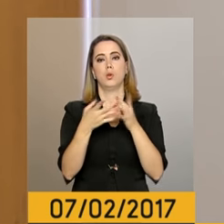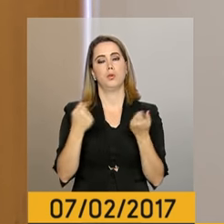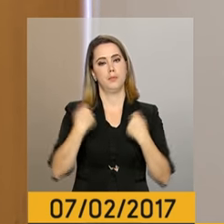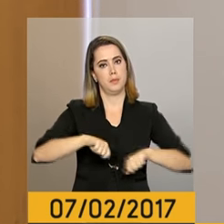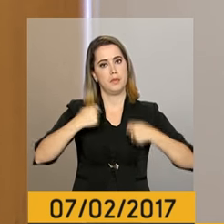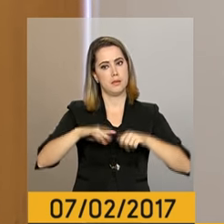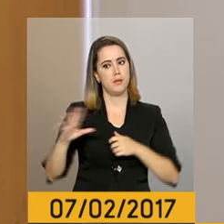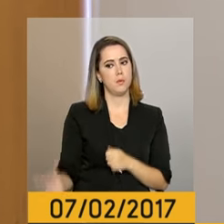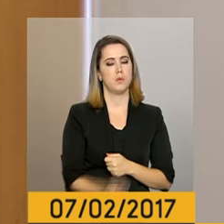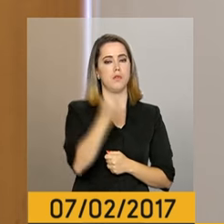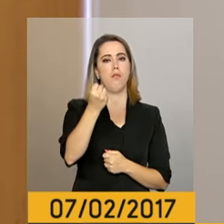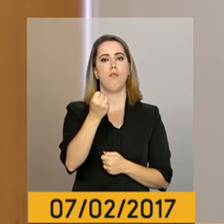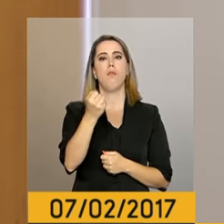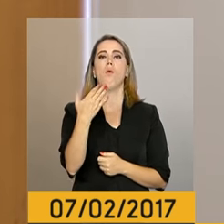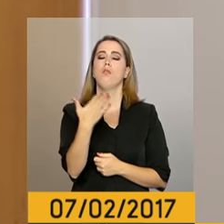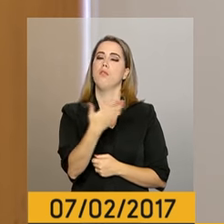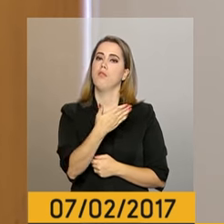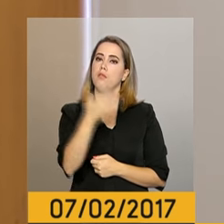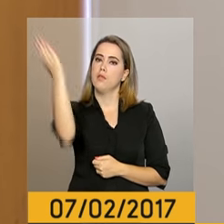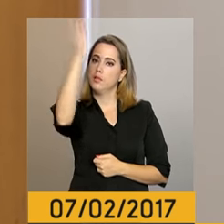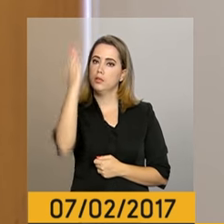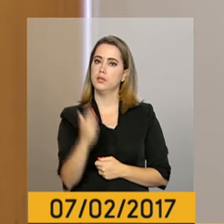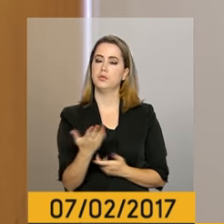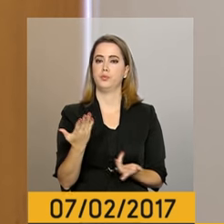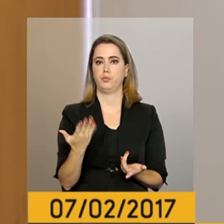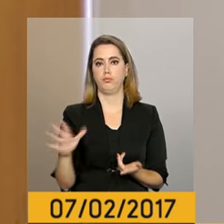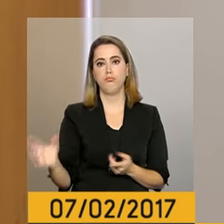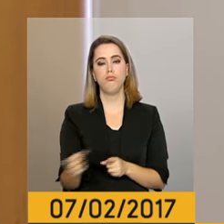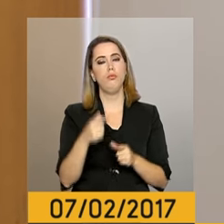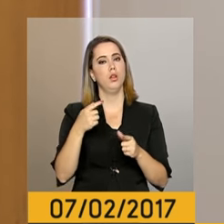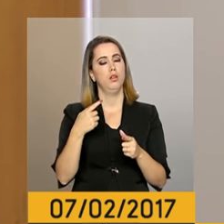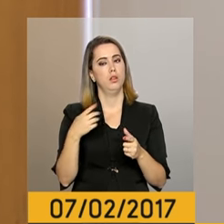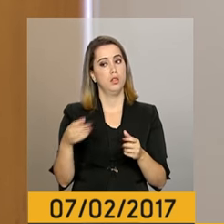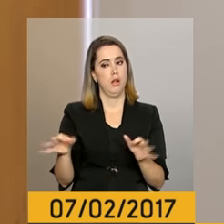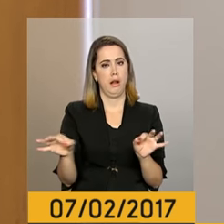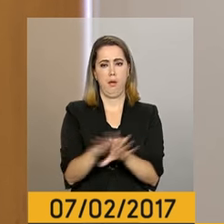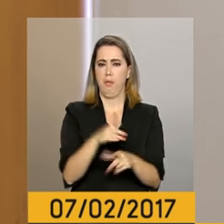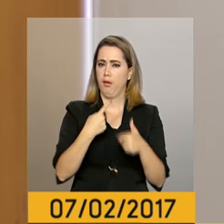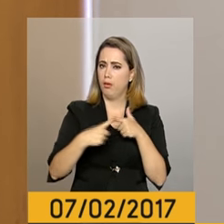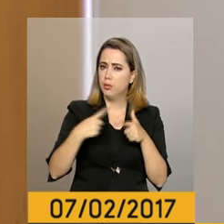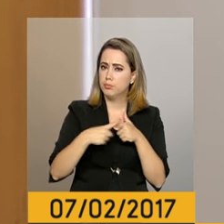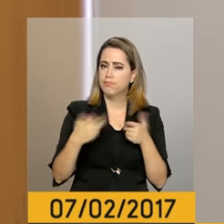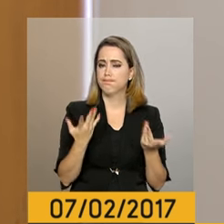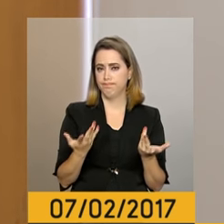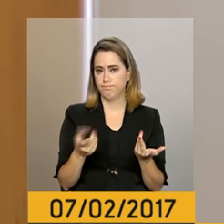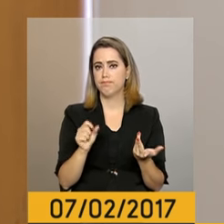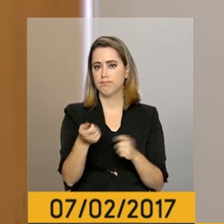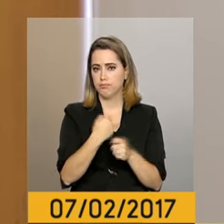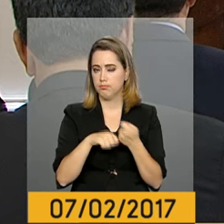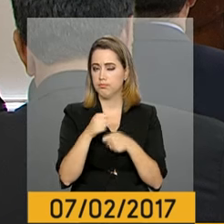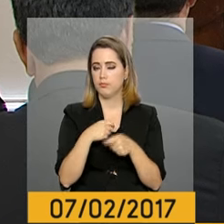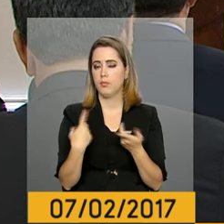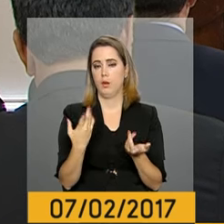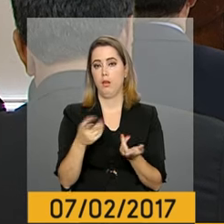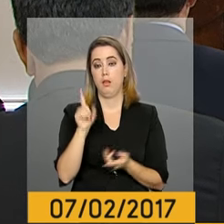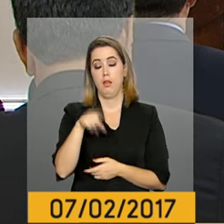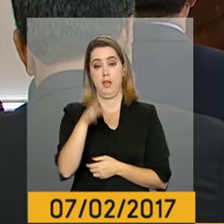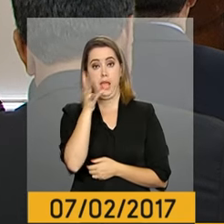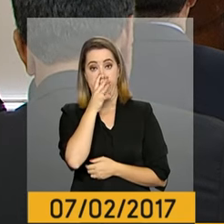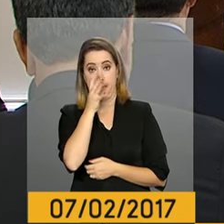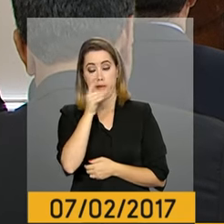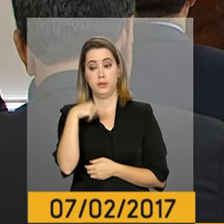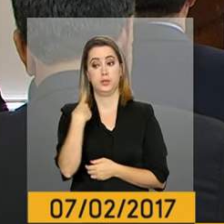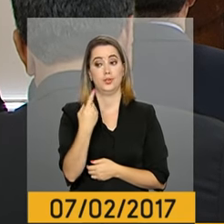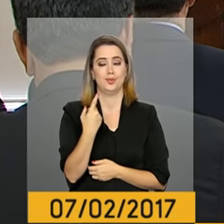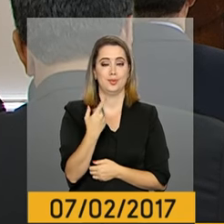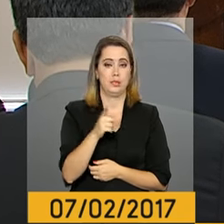Brasil. Nós precisamos tirar o Brasil da crise. E vejam que é interessante, apesar de todas as dificuldades anunciadas